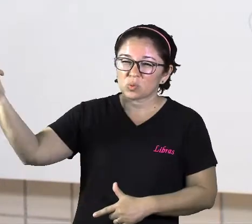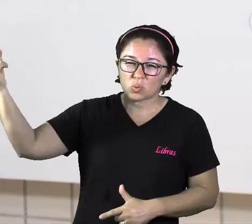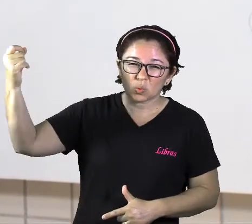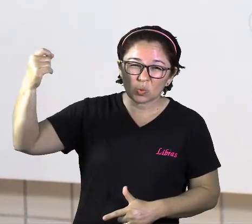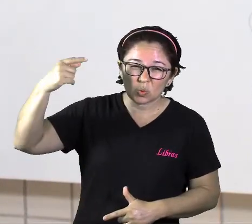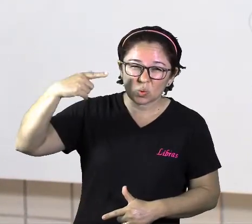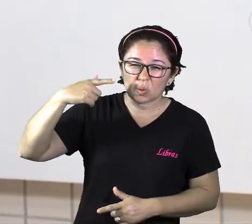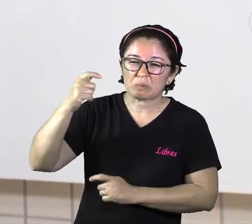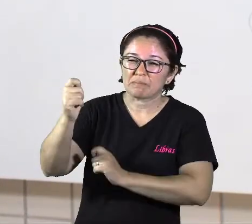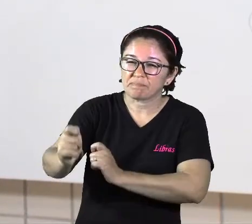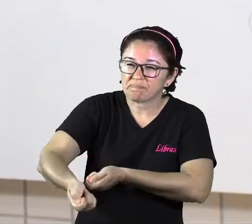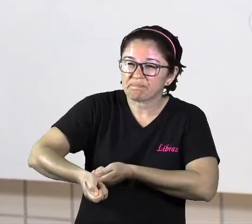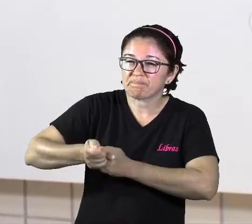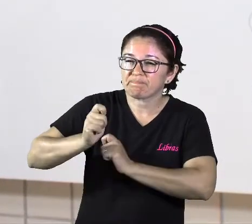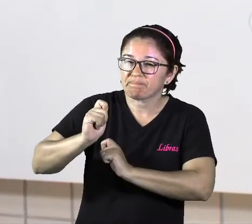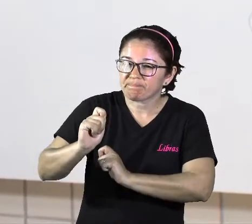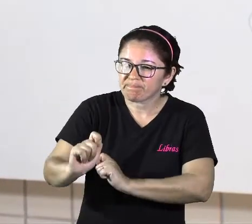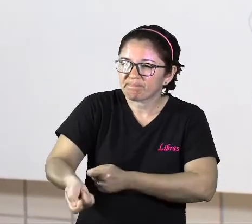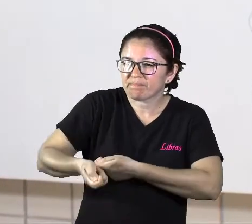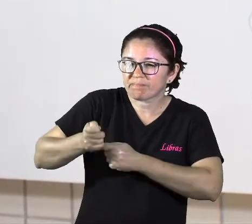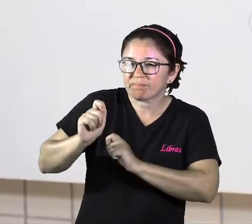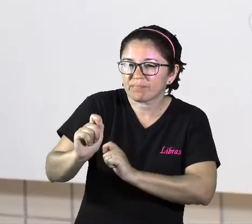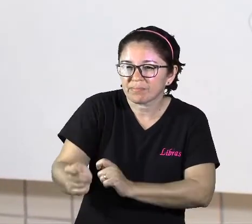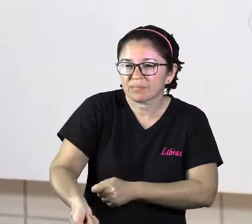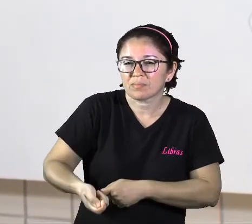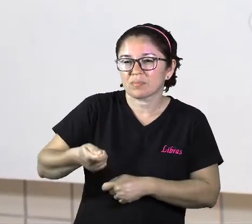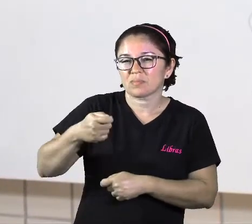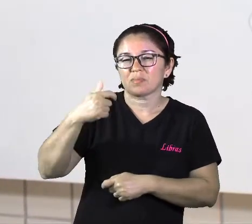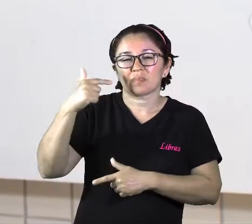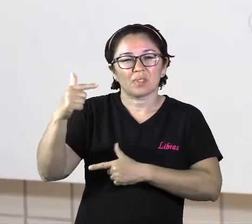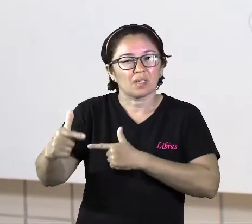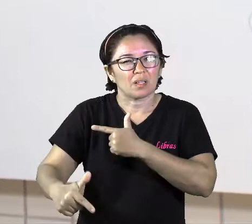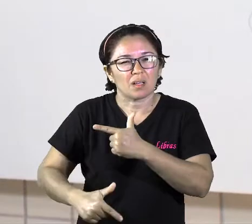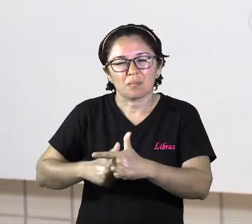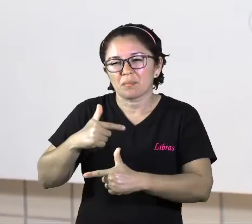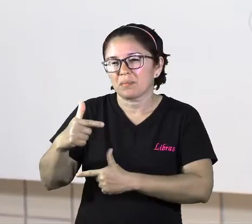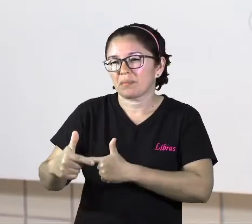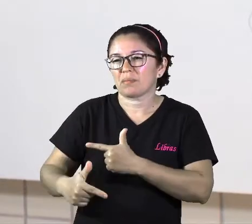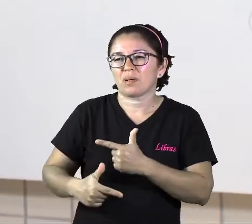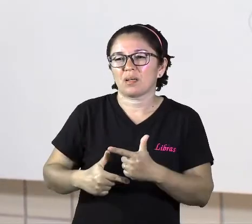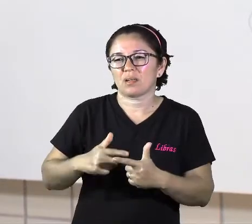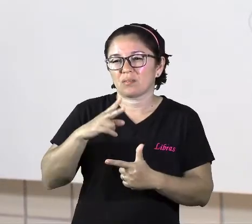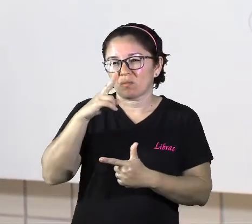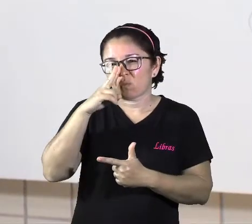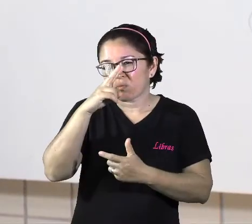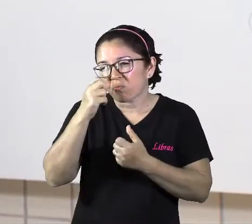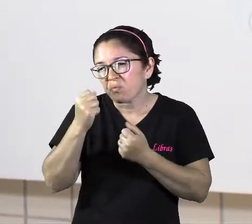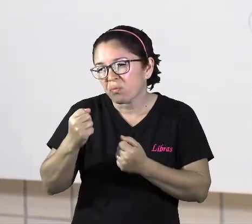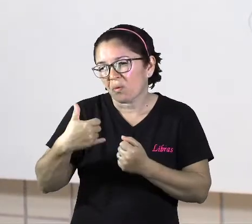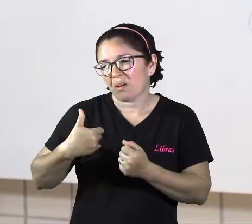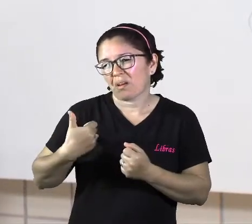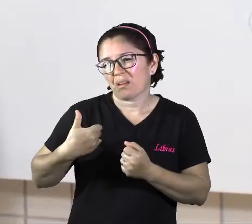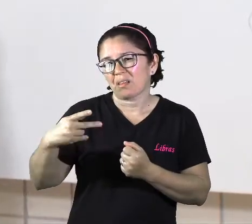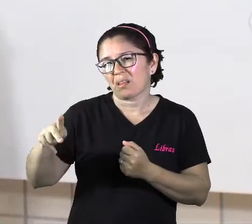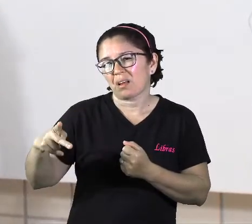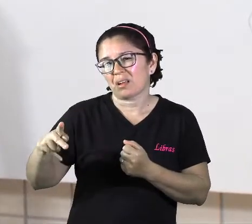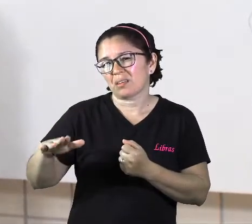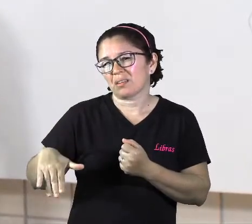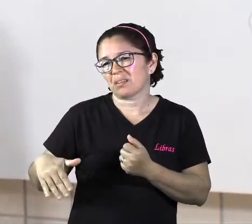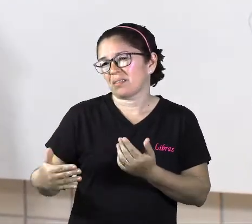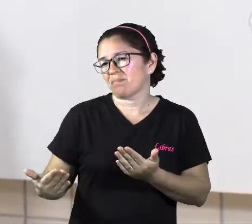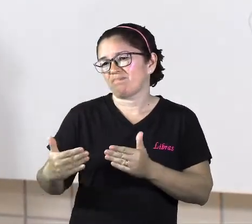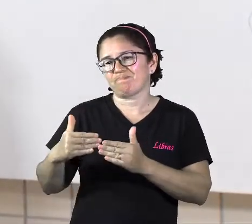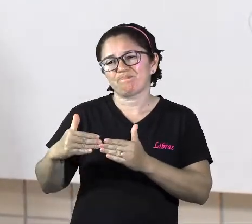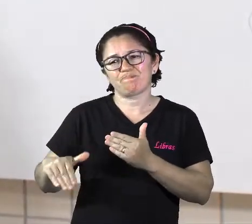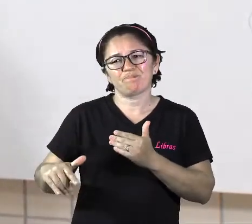fazendo um trabalho mesmo braçal, um trabalho mesmo que não para a idade dele, tá? Próximo